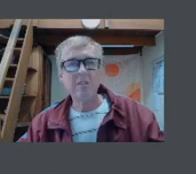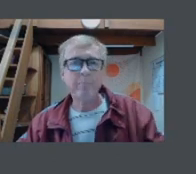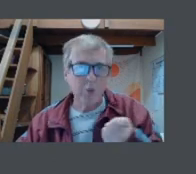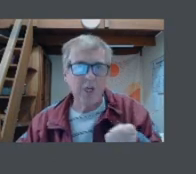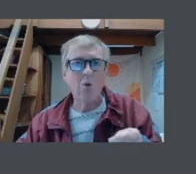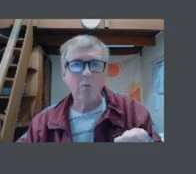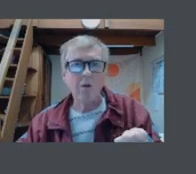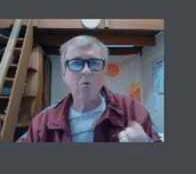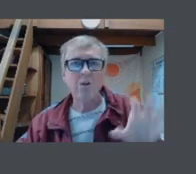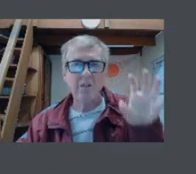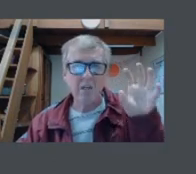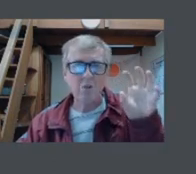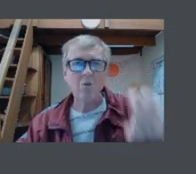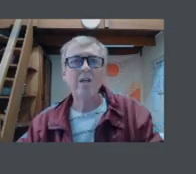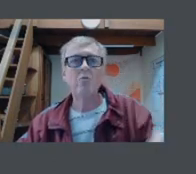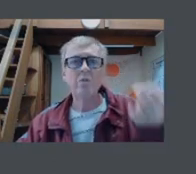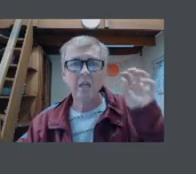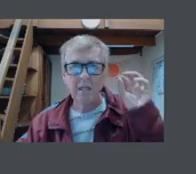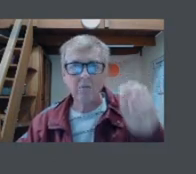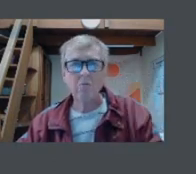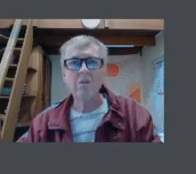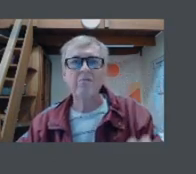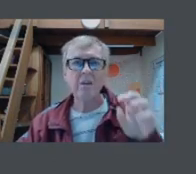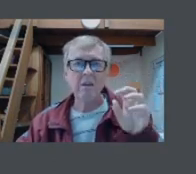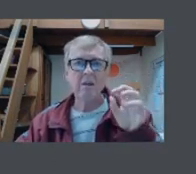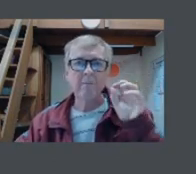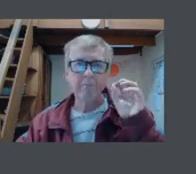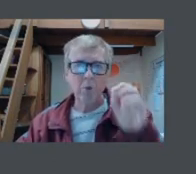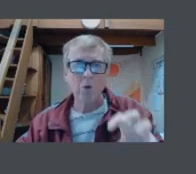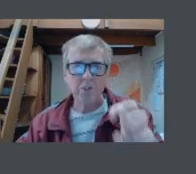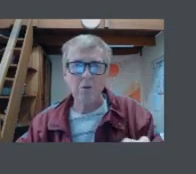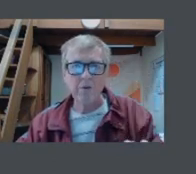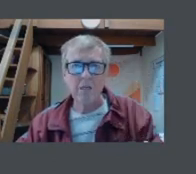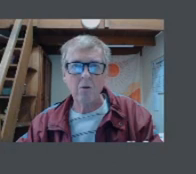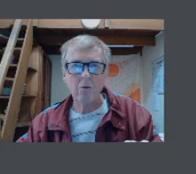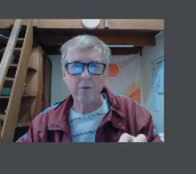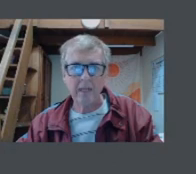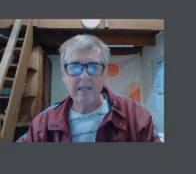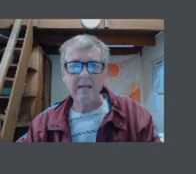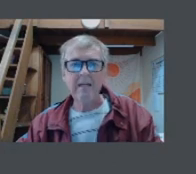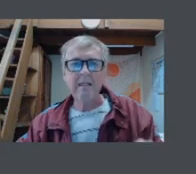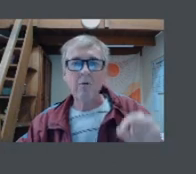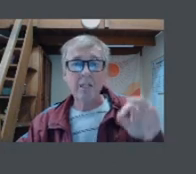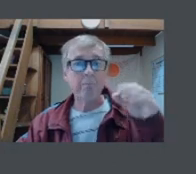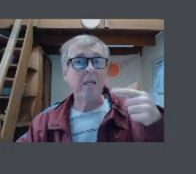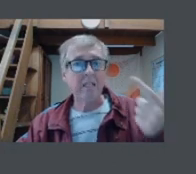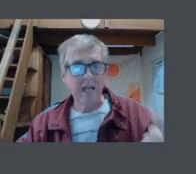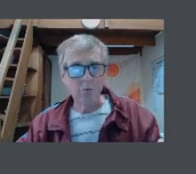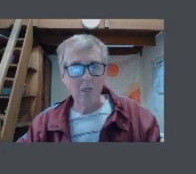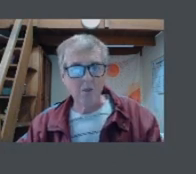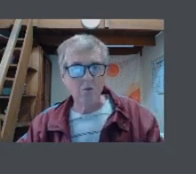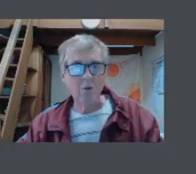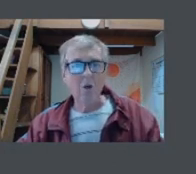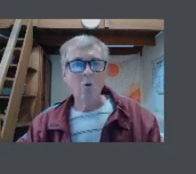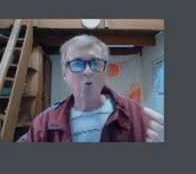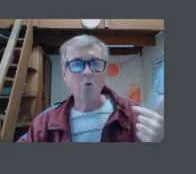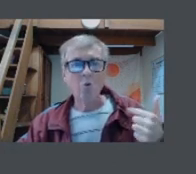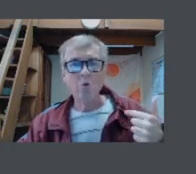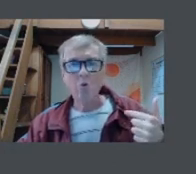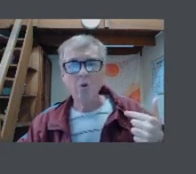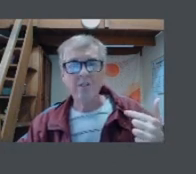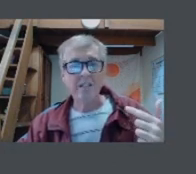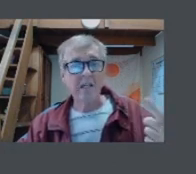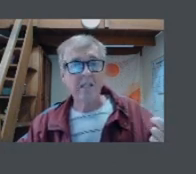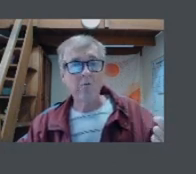máxima de puxar alguma coisa e isso é um dado técnico que vem no seu veículo tá o respeitado isso